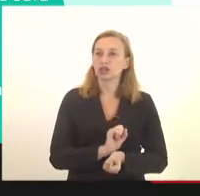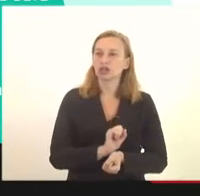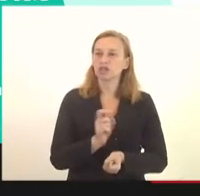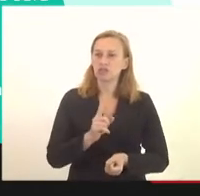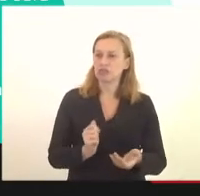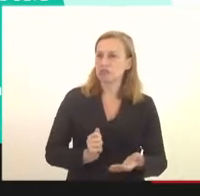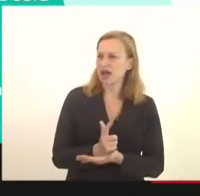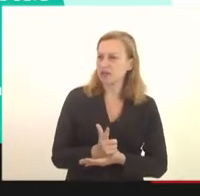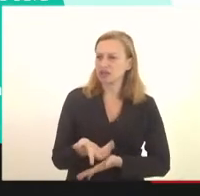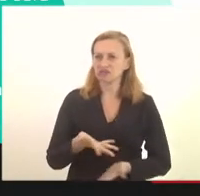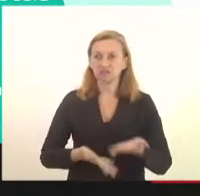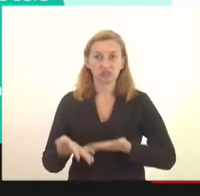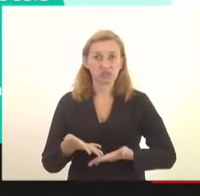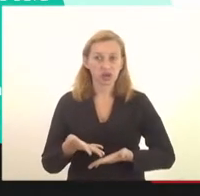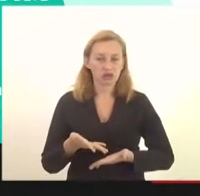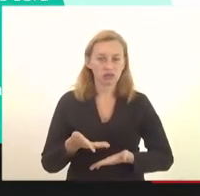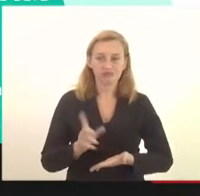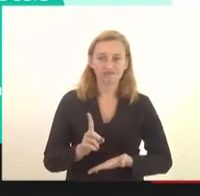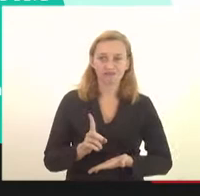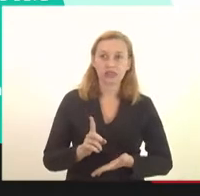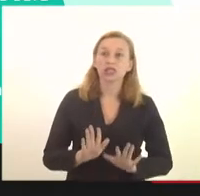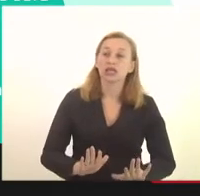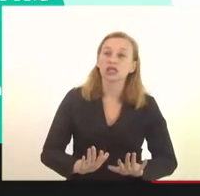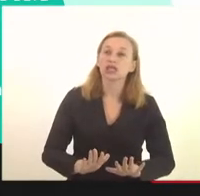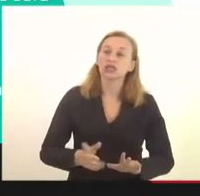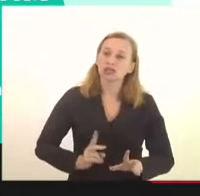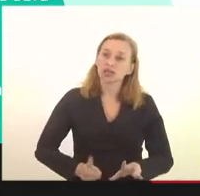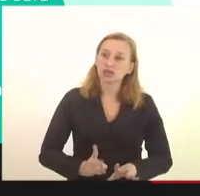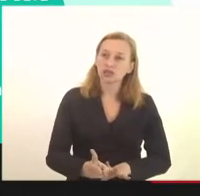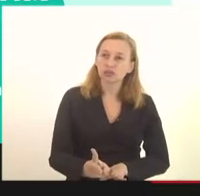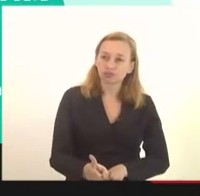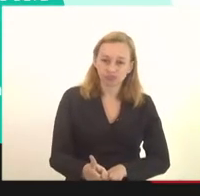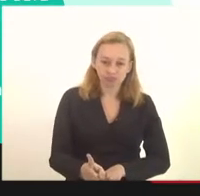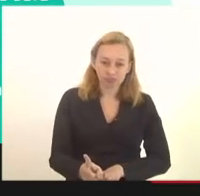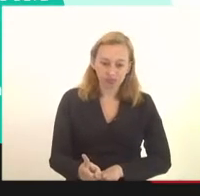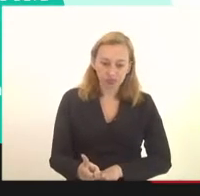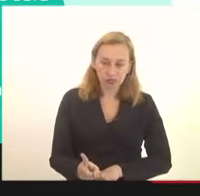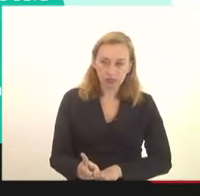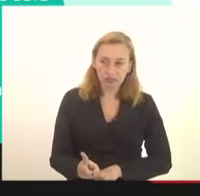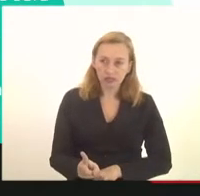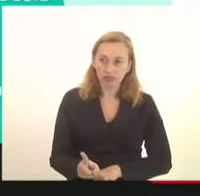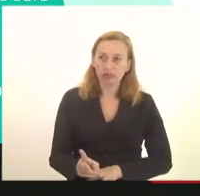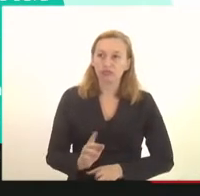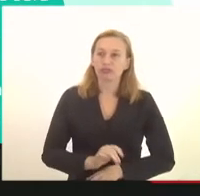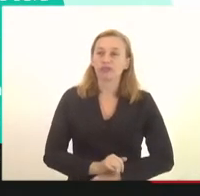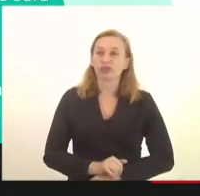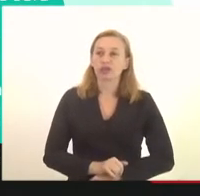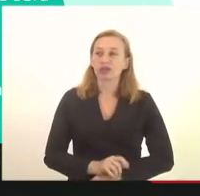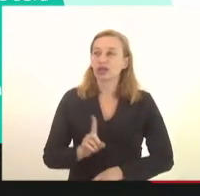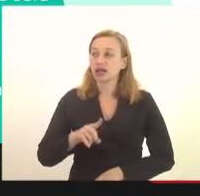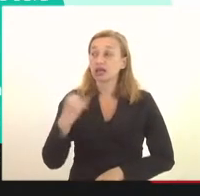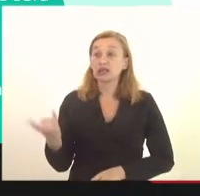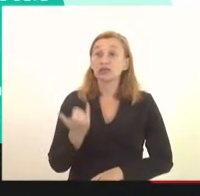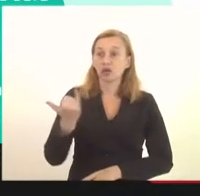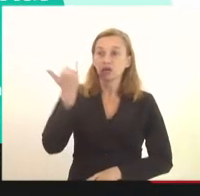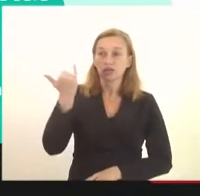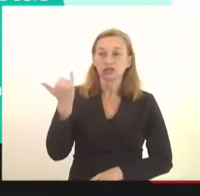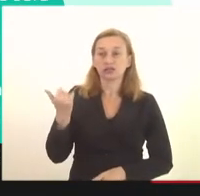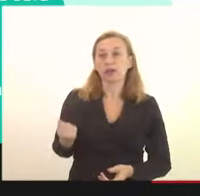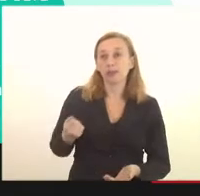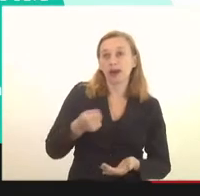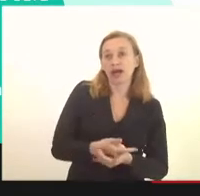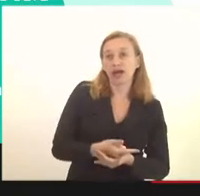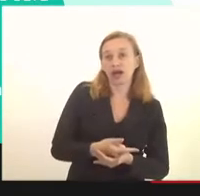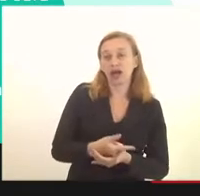pagamentos de participação especial. É um campo com uma produção bem mais acanhada, né? Um campo antigo, mas o importante é que ele vai pagar royalties